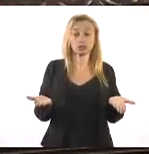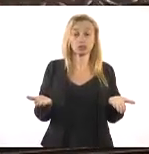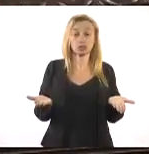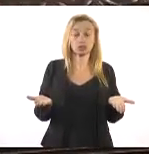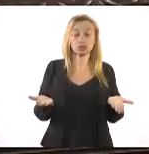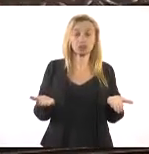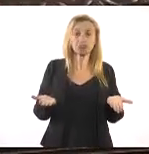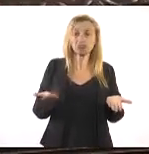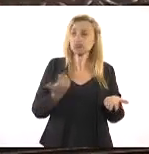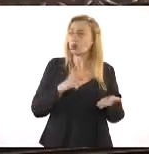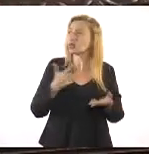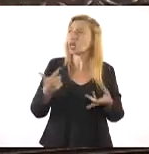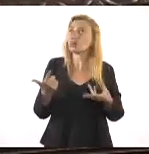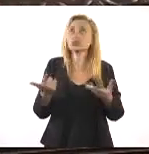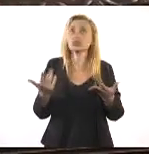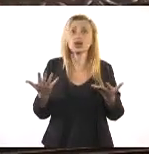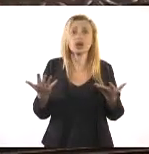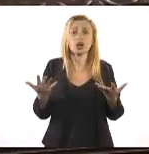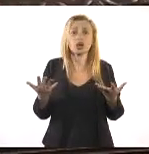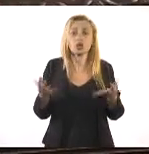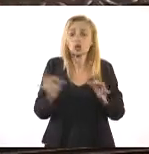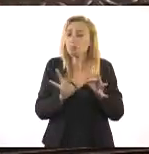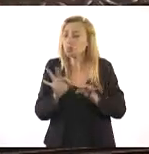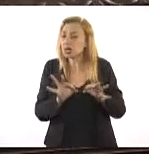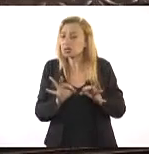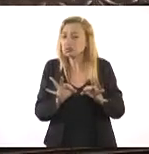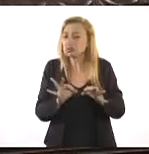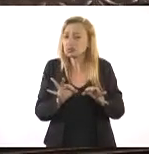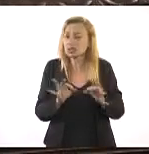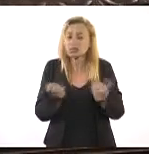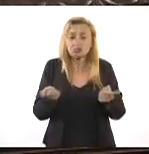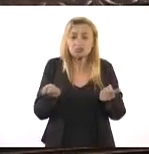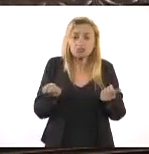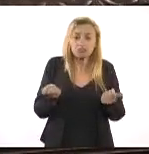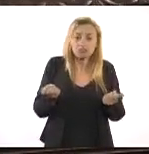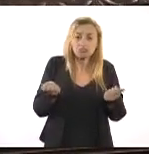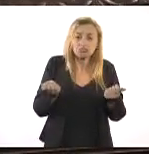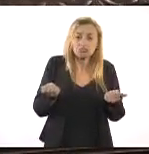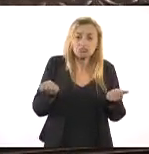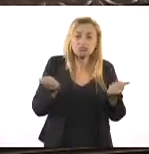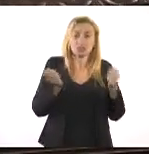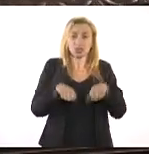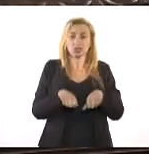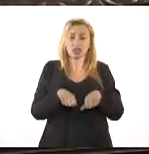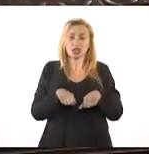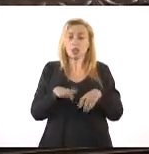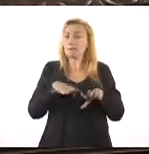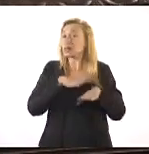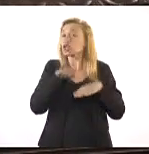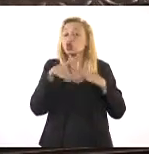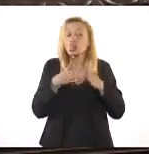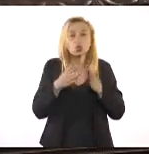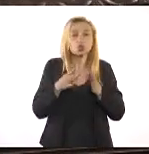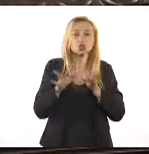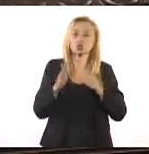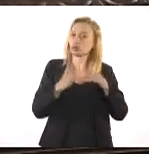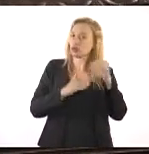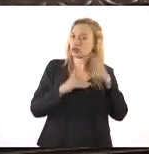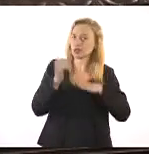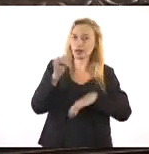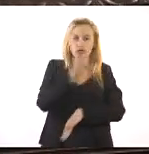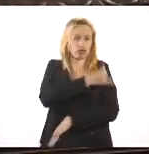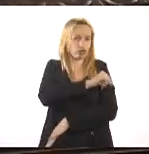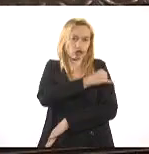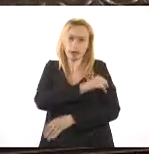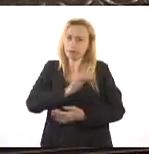Nós não temos um plano de capacitação para todos os profissionais do Rio de